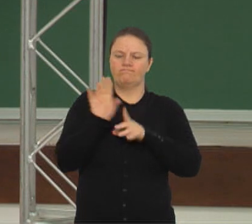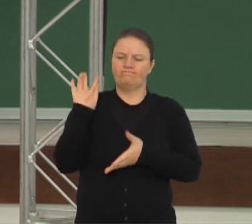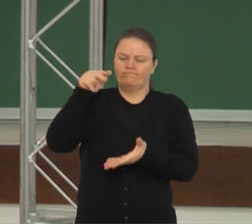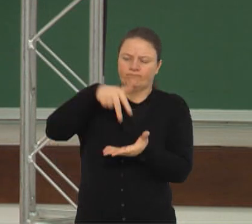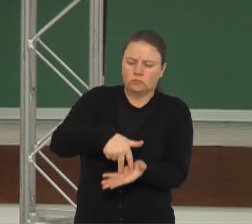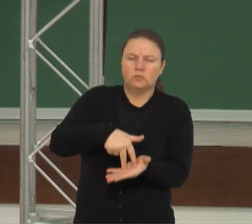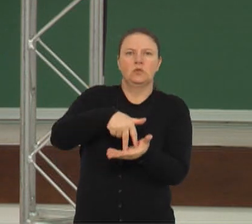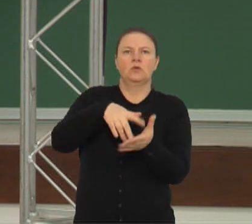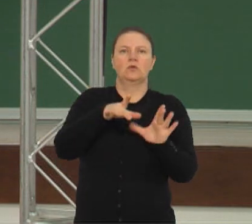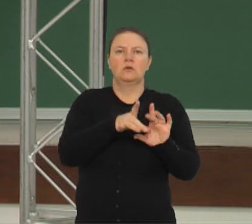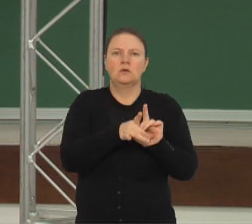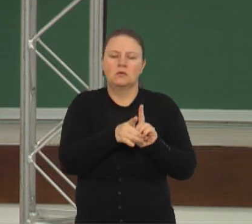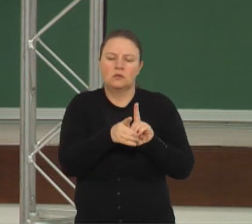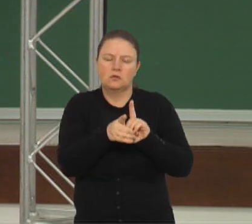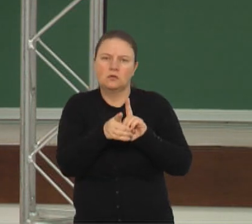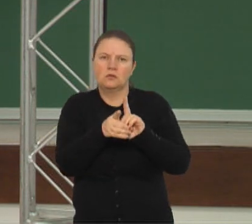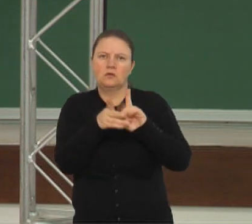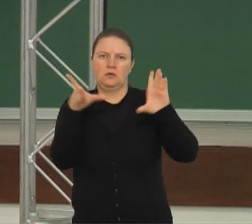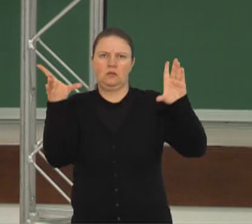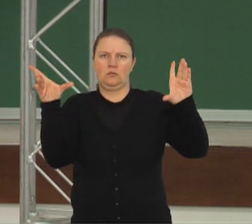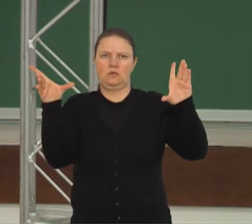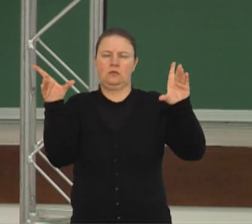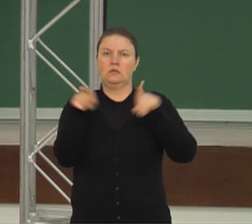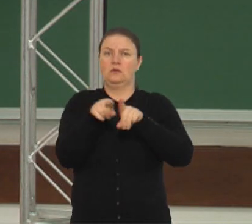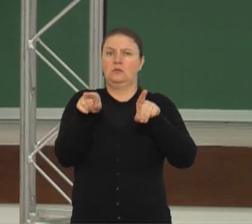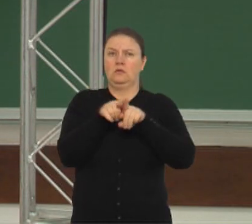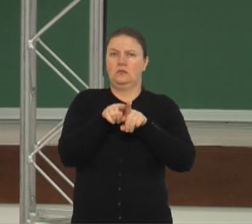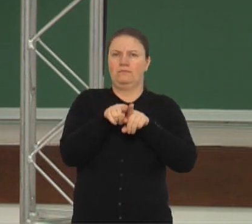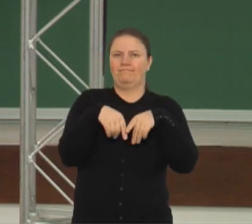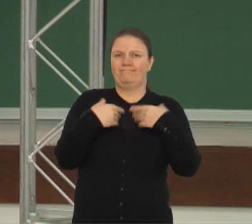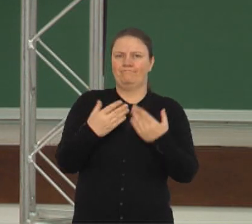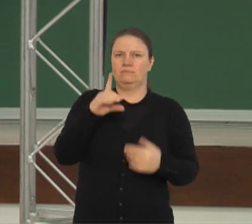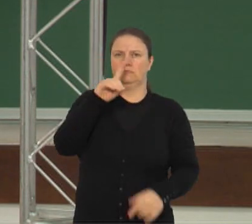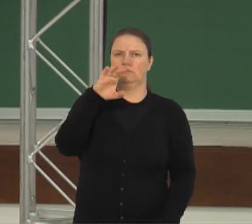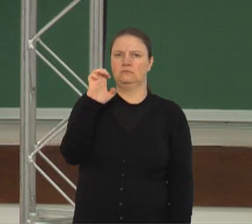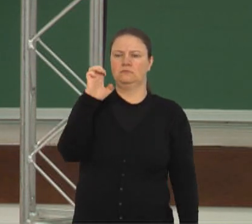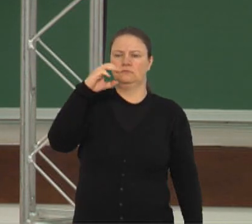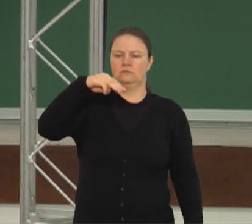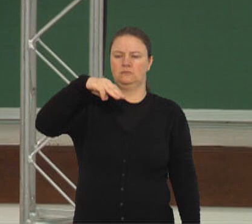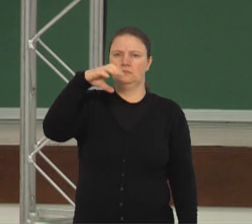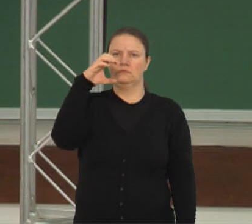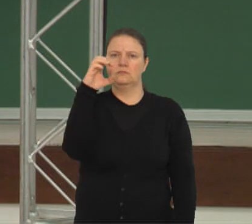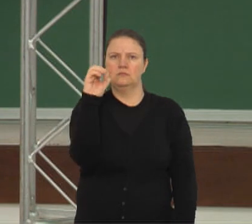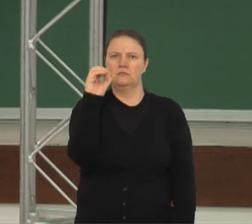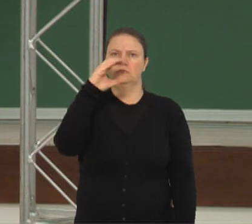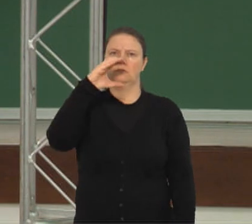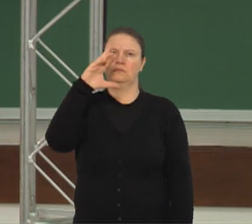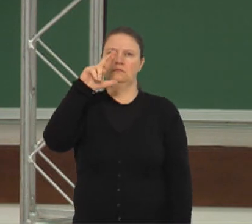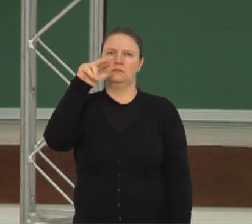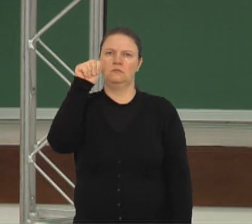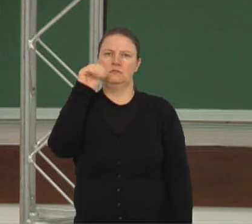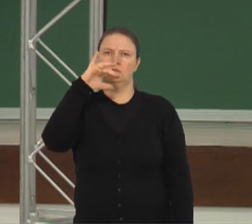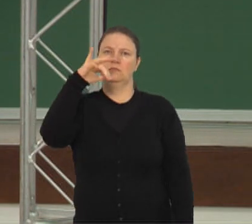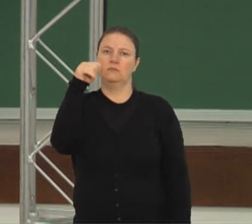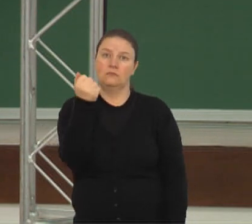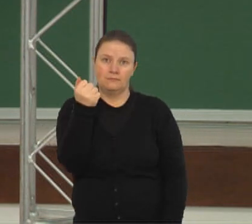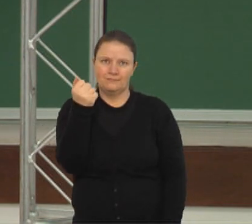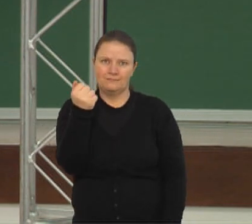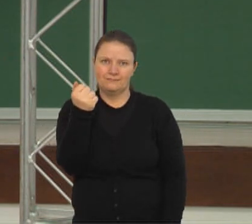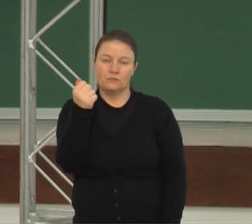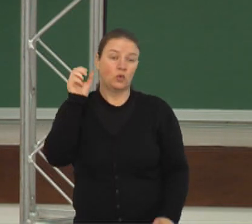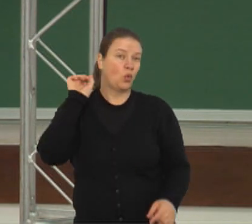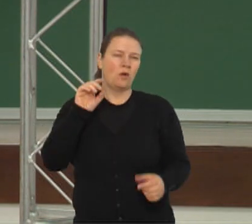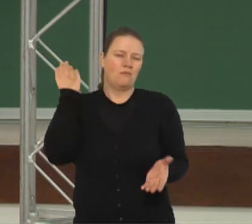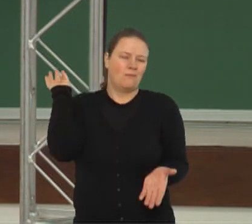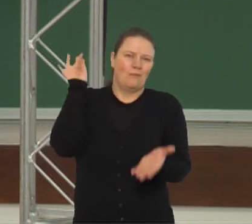esses elementos não são necessariamente surgidos na Grécia, vêm de